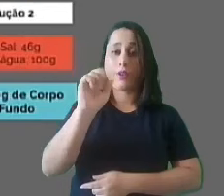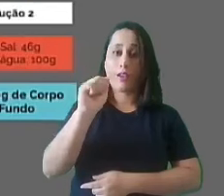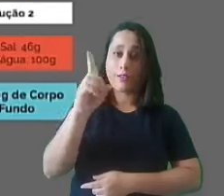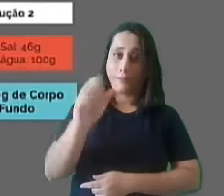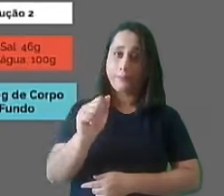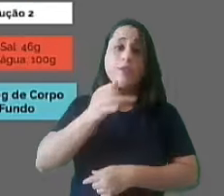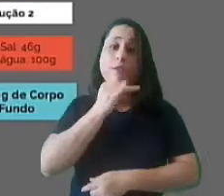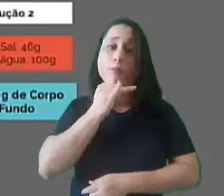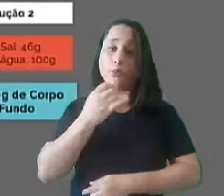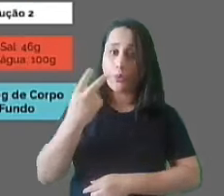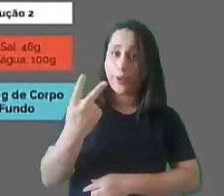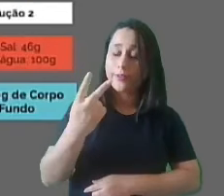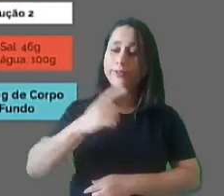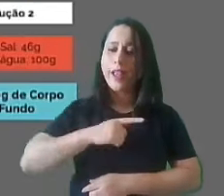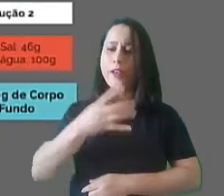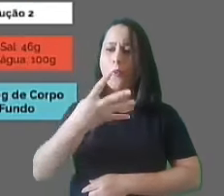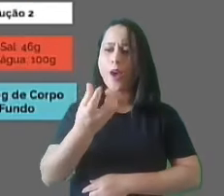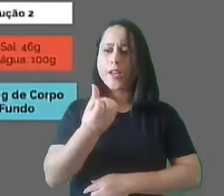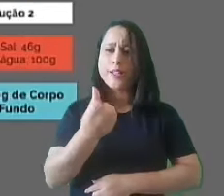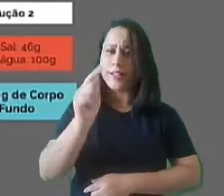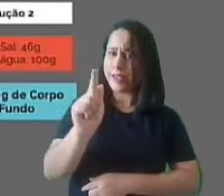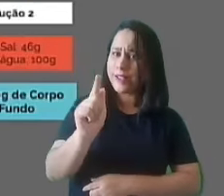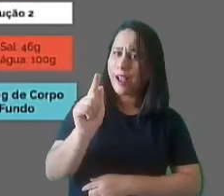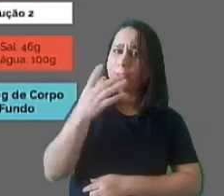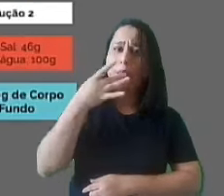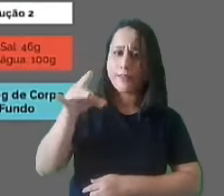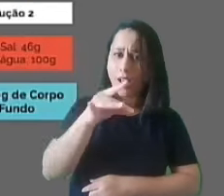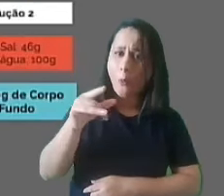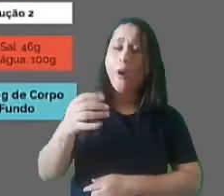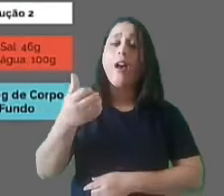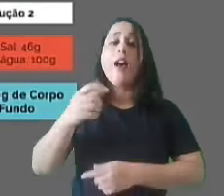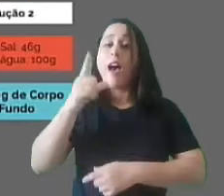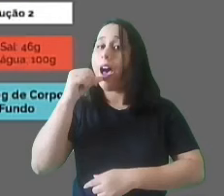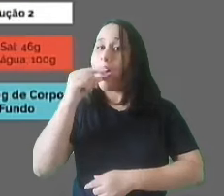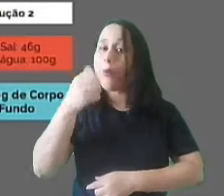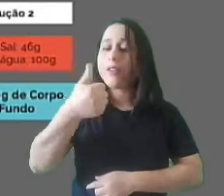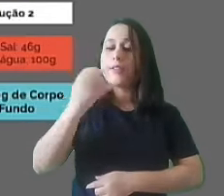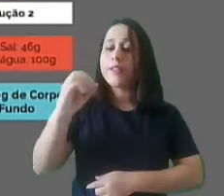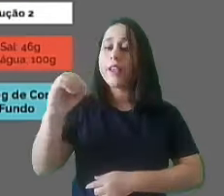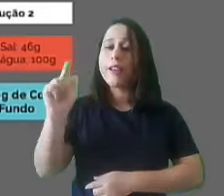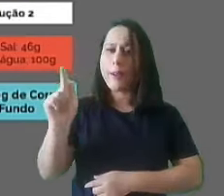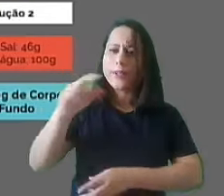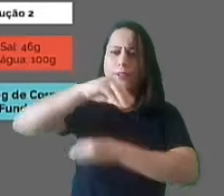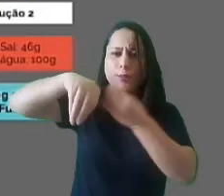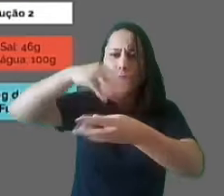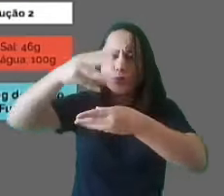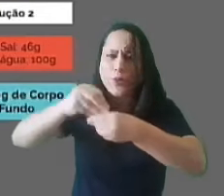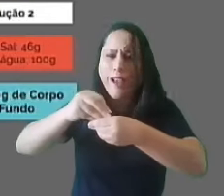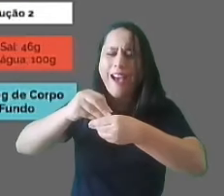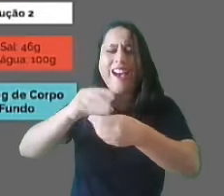limite. Na solução 2, você tem 46 gramas.